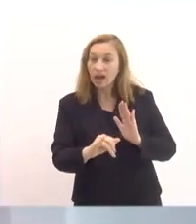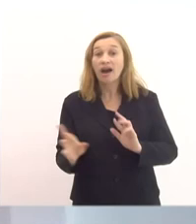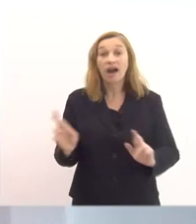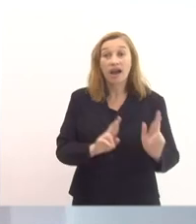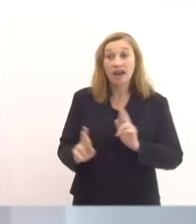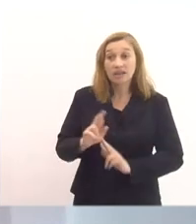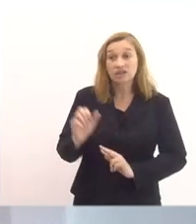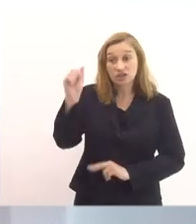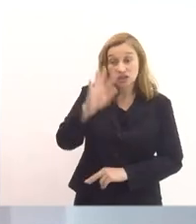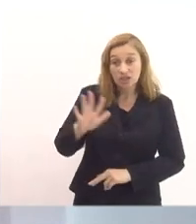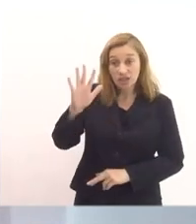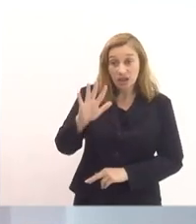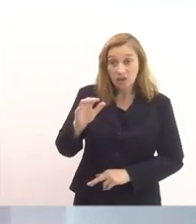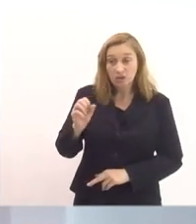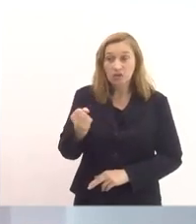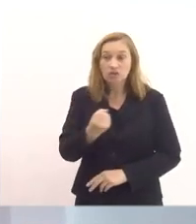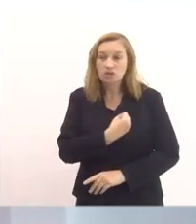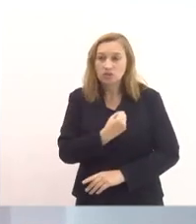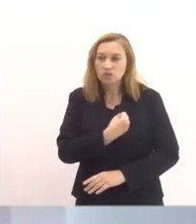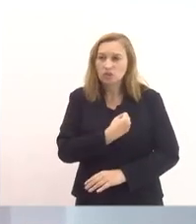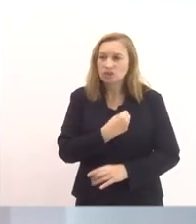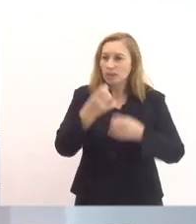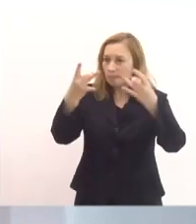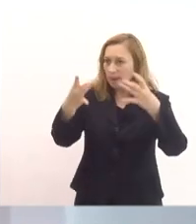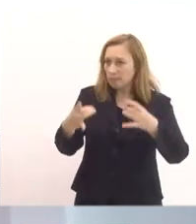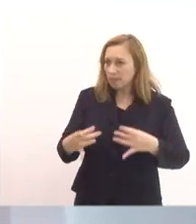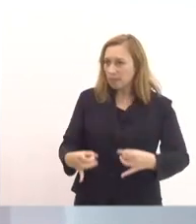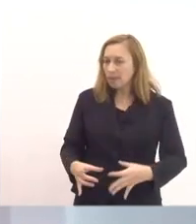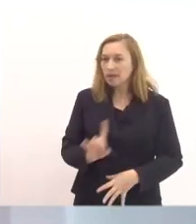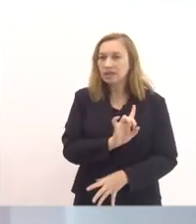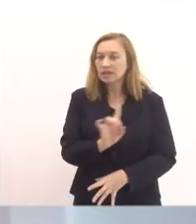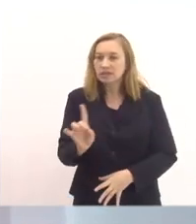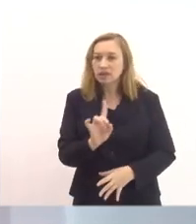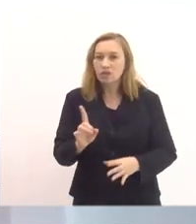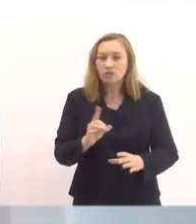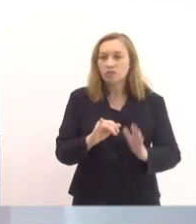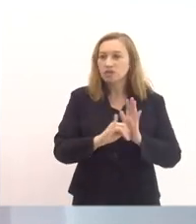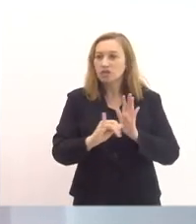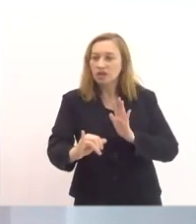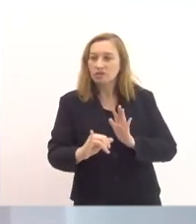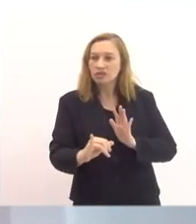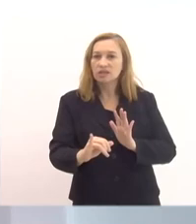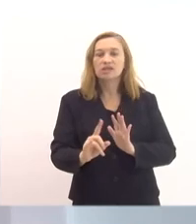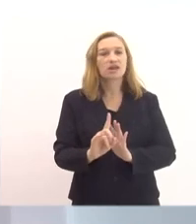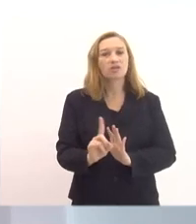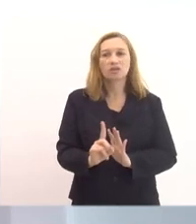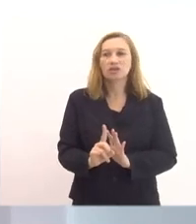relação geral de notas em ordem de classificação, isso não foi no Diário Oficial.